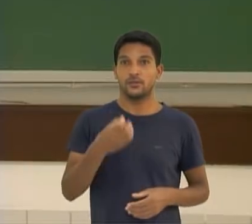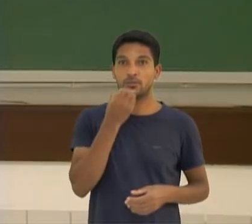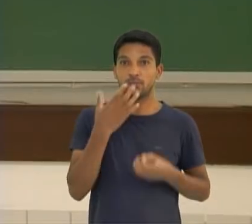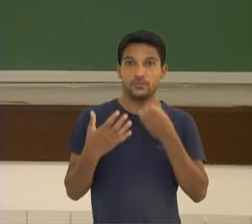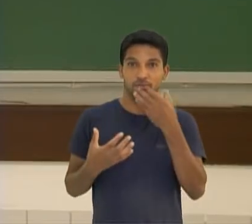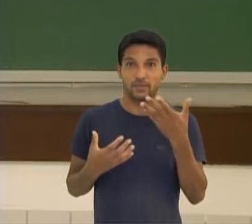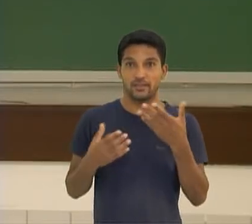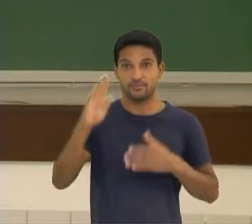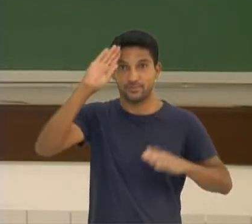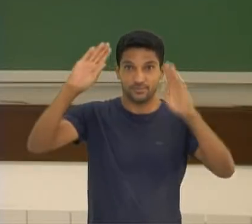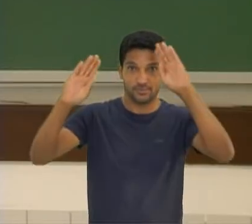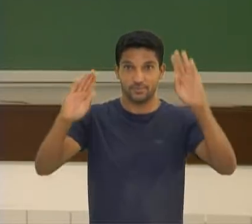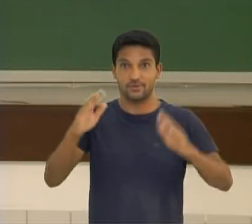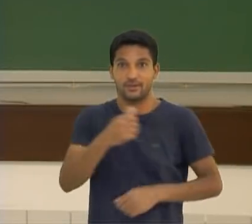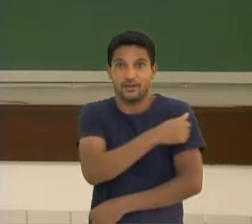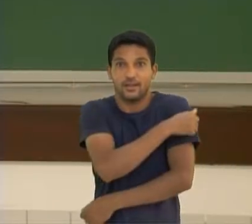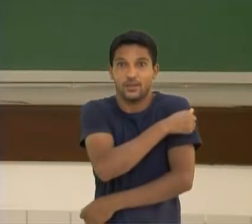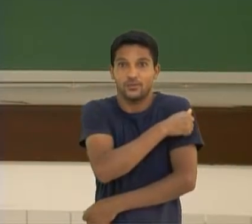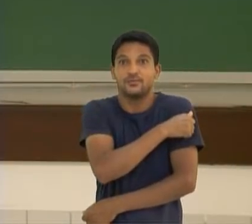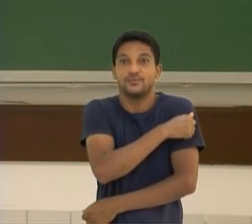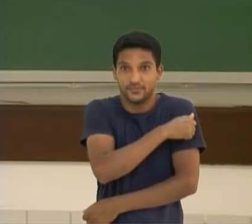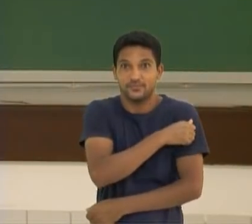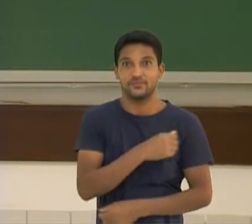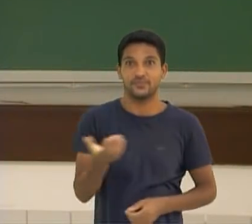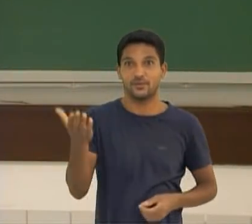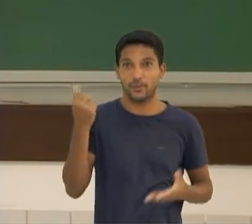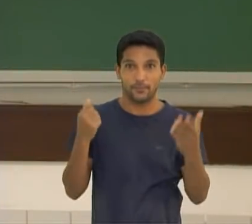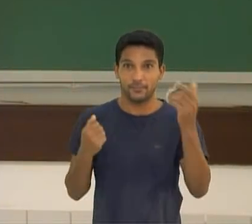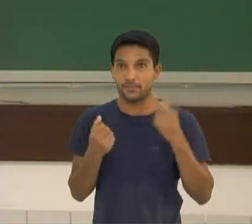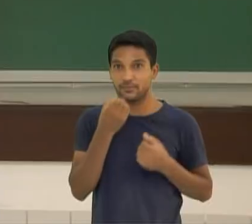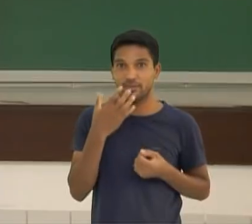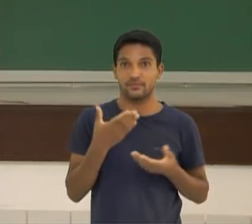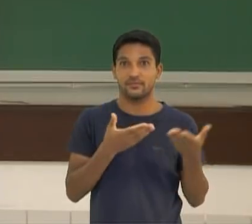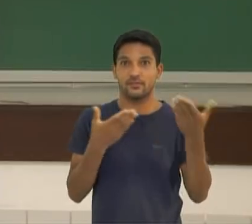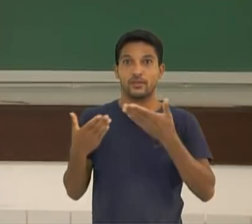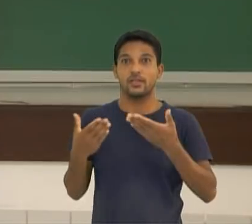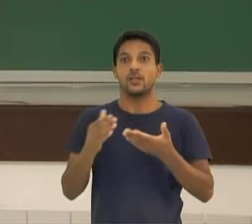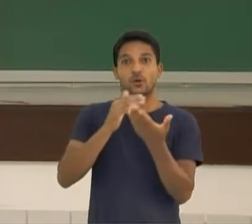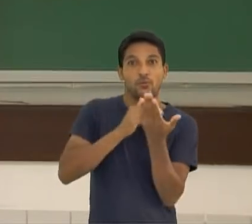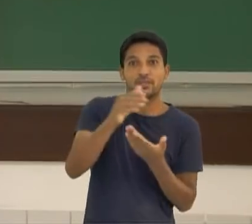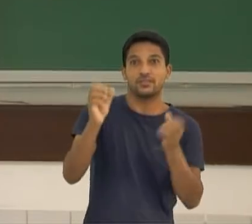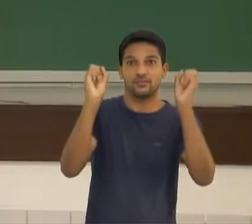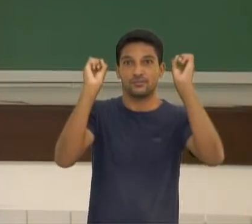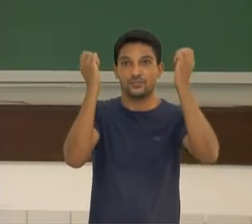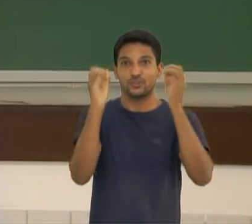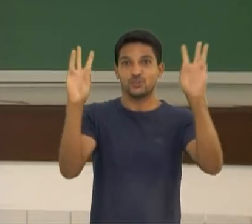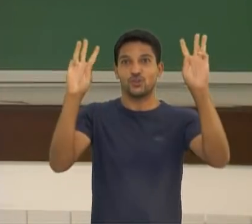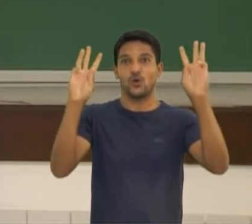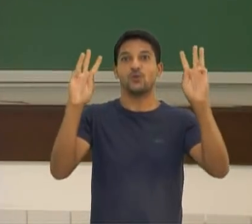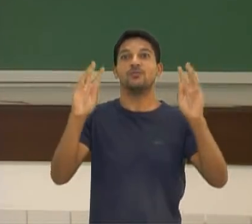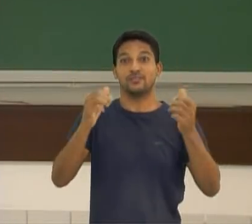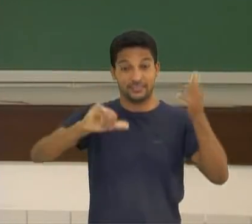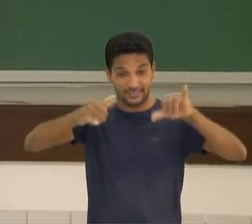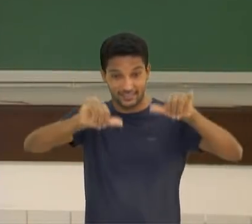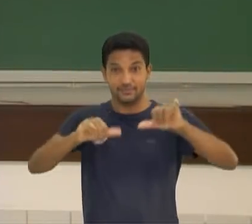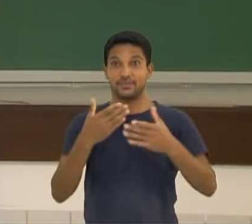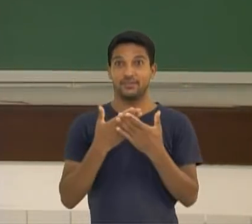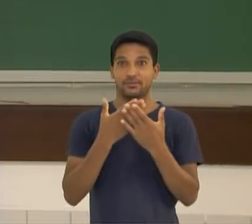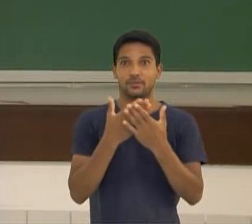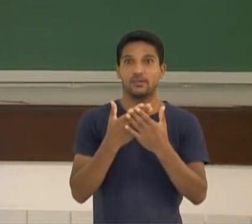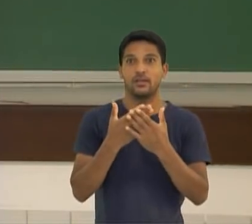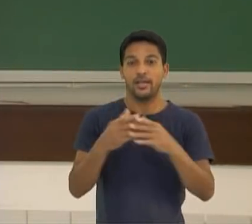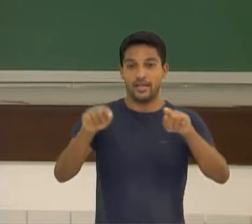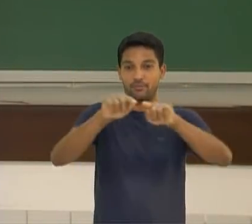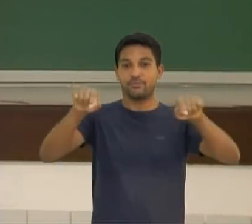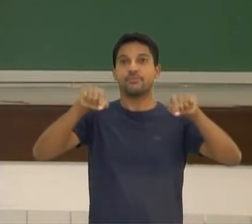Muito bem, senhoras e senhores, sejam muito bem-vindos. Estamos começando mais um show de química, diretamente dos estúdios